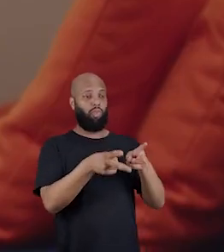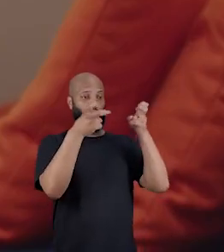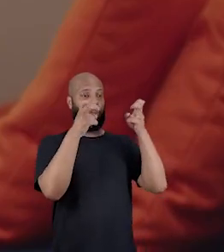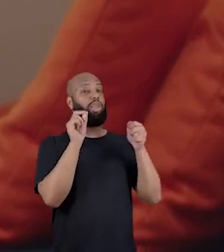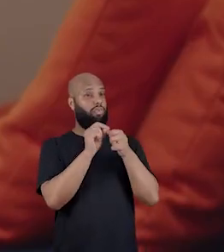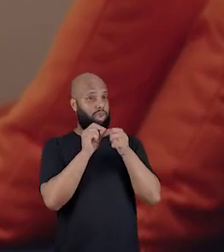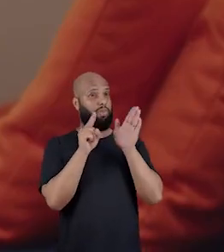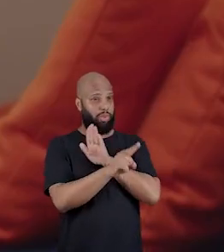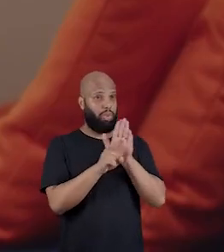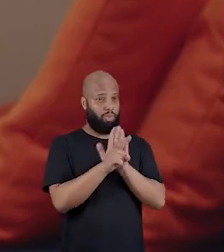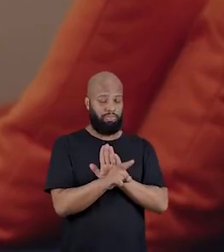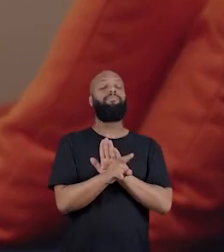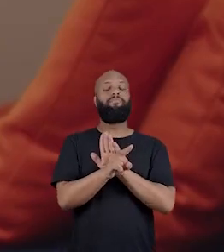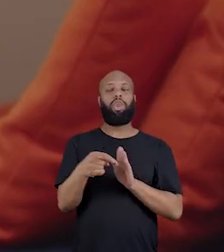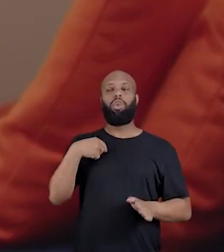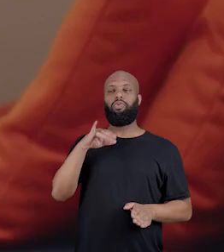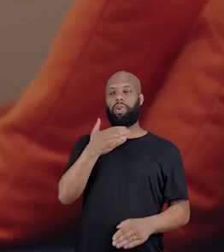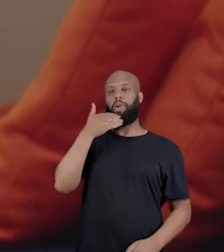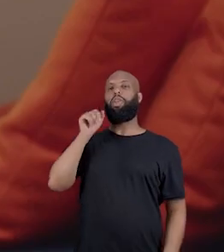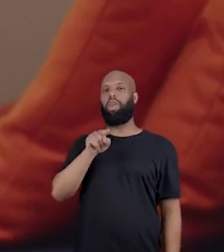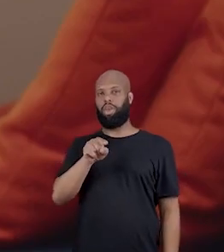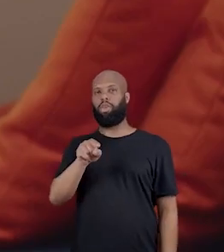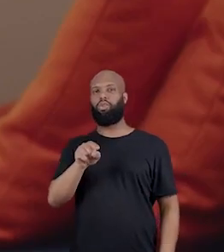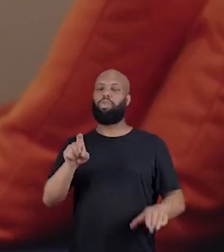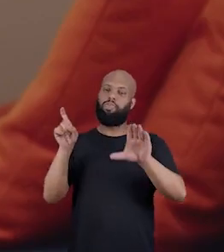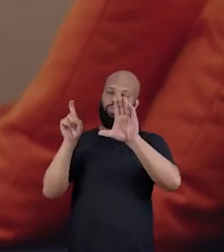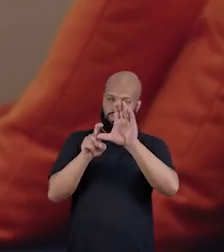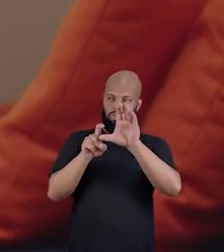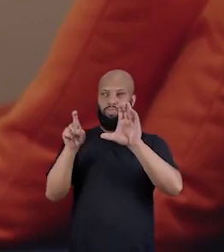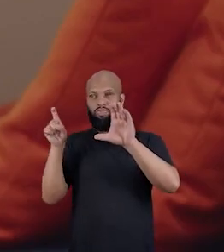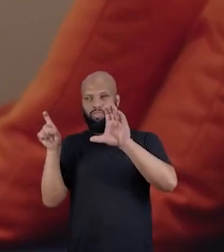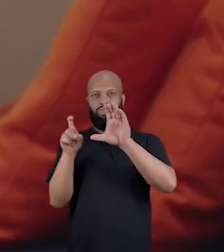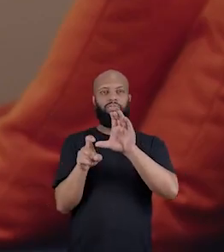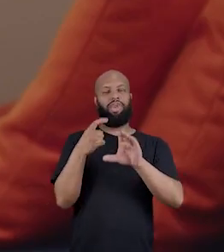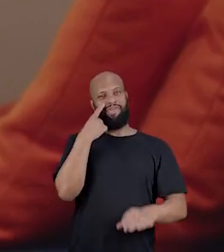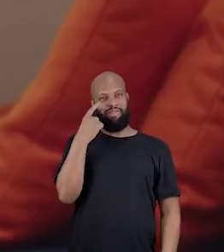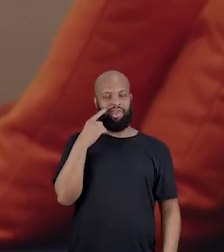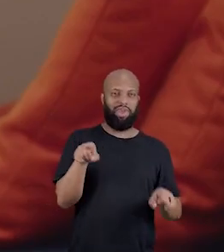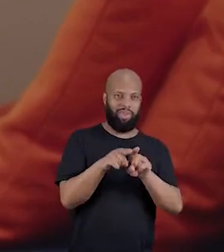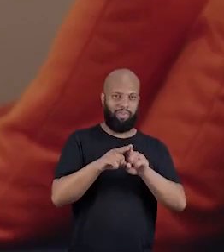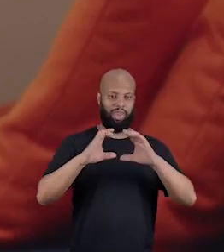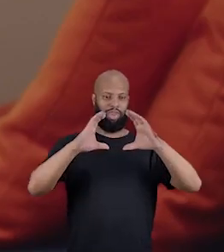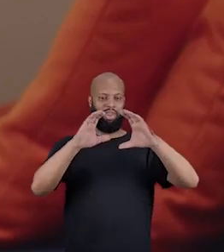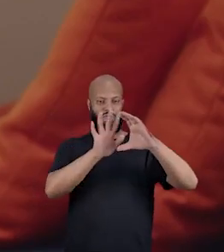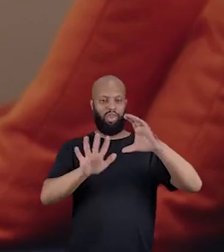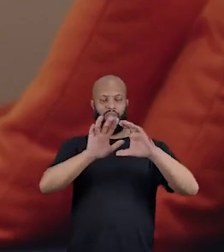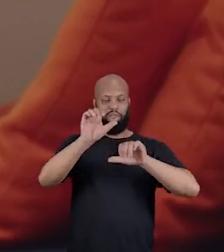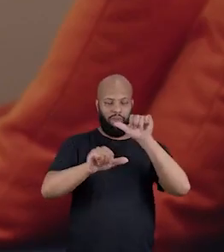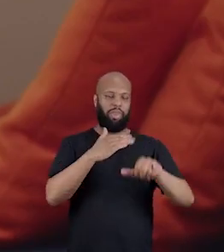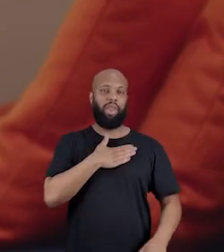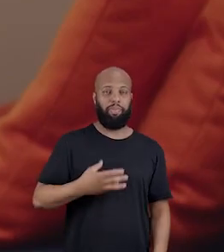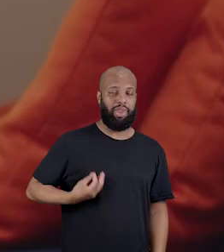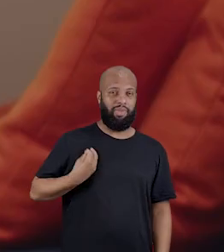Você reconhece, você faz pergunta e fala, então aqui eu vou calibrar um pouco mais ou um pouco menos de autonomia. E eu achei fantástico.